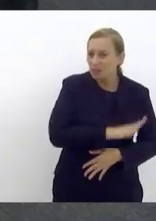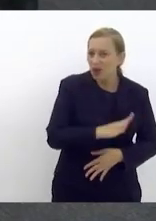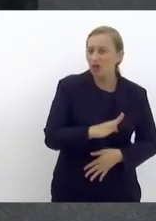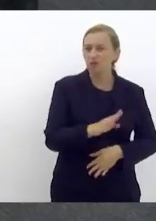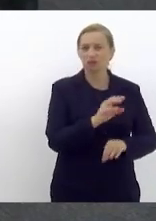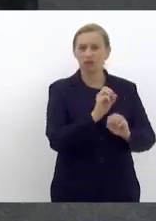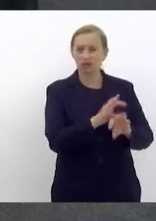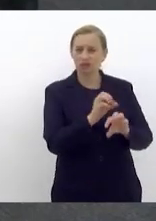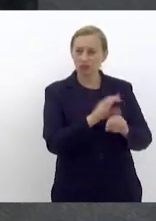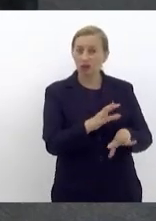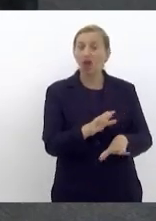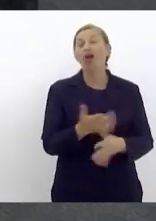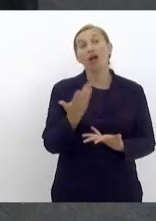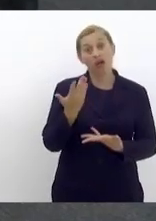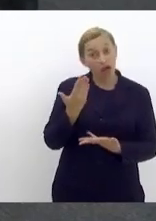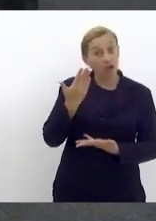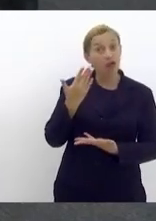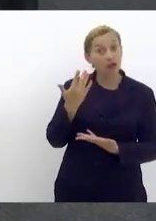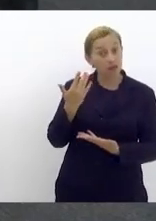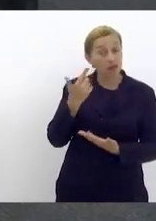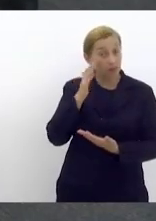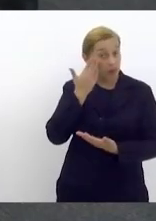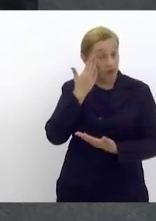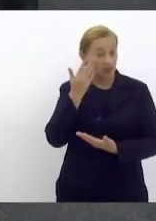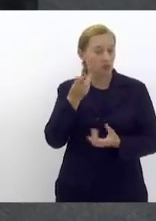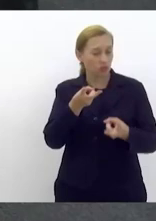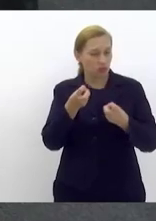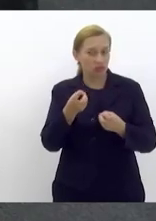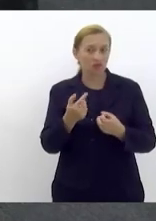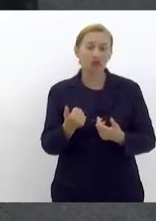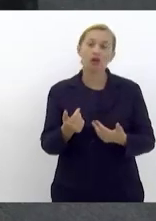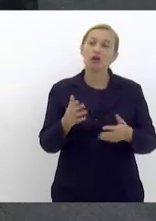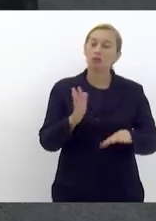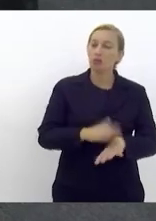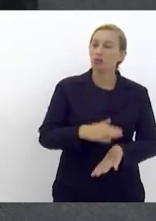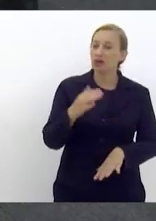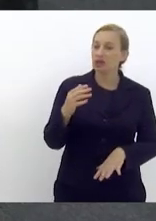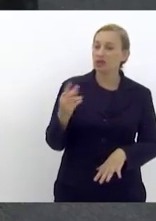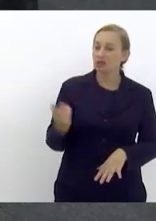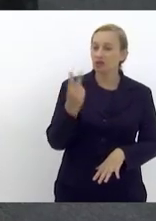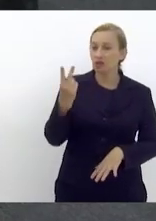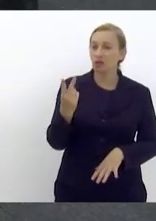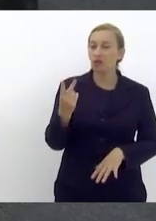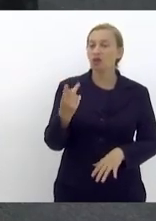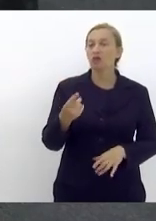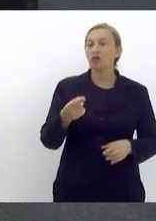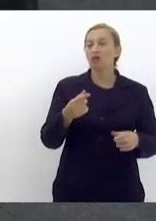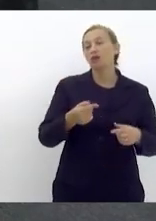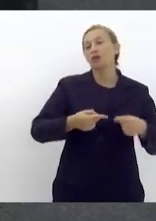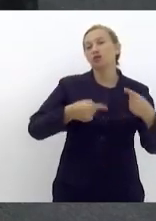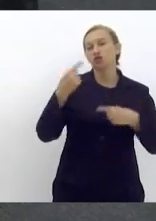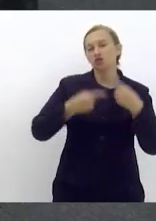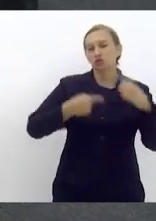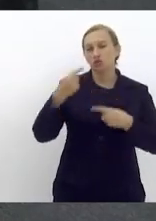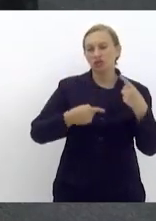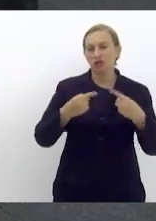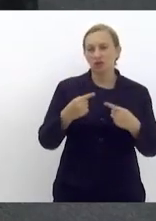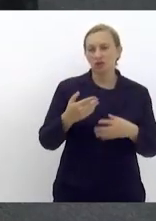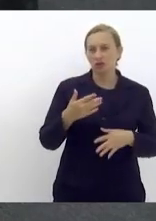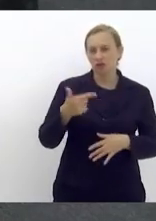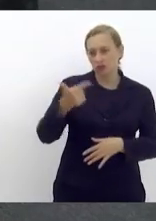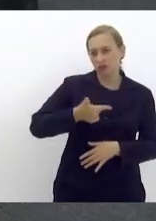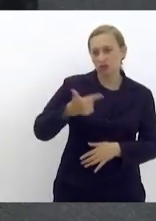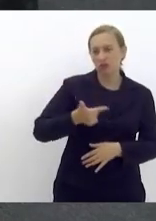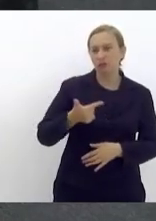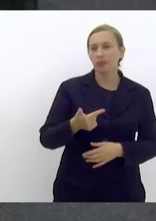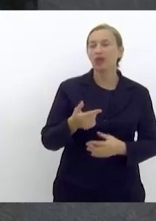É isso que a gente tem que se debruçar. Por mais que tenha mérito esse projeto, vou emendar em segunda discussão, é minha posição, convidar para que a